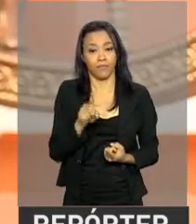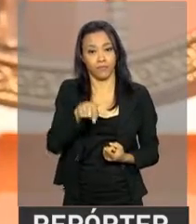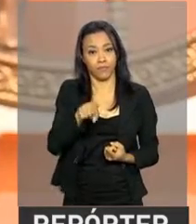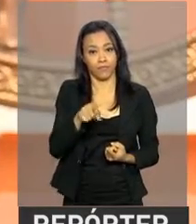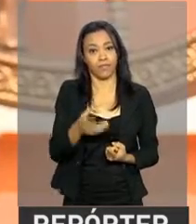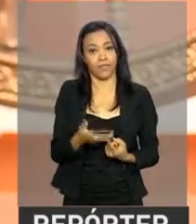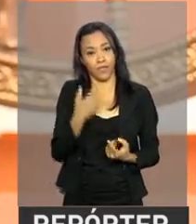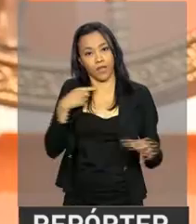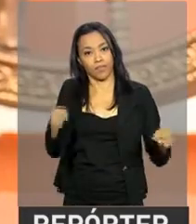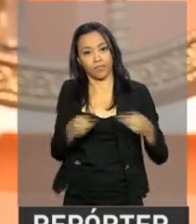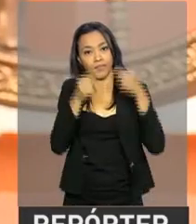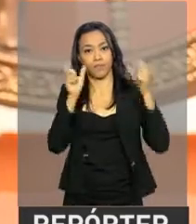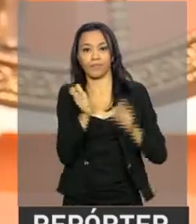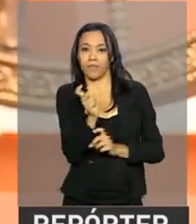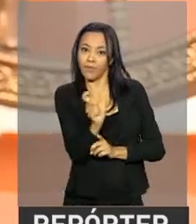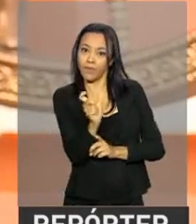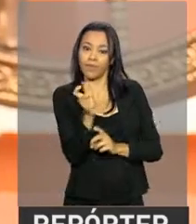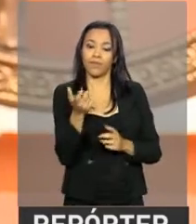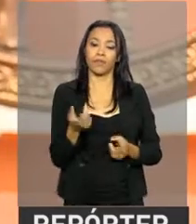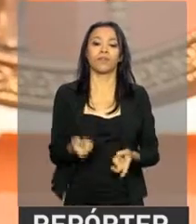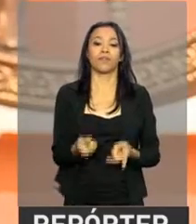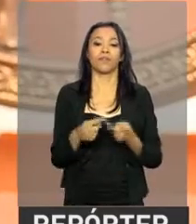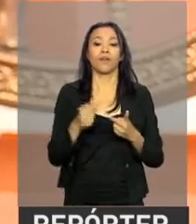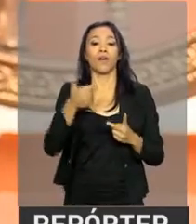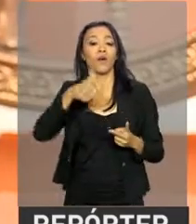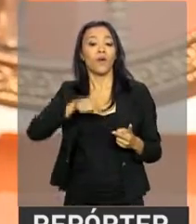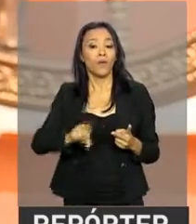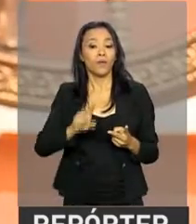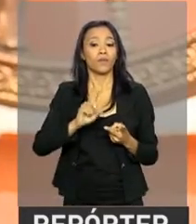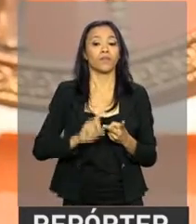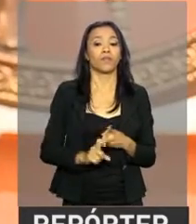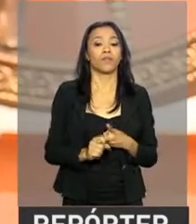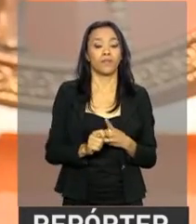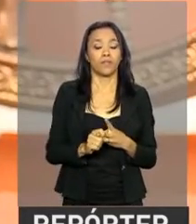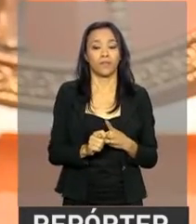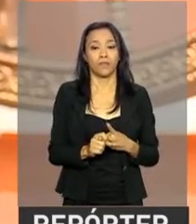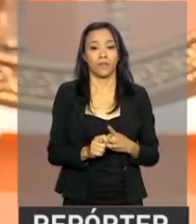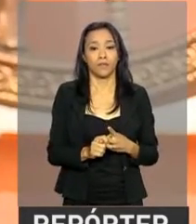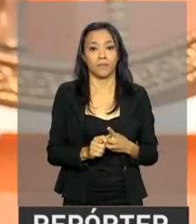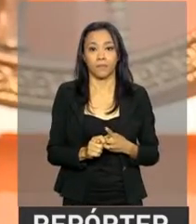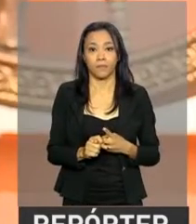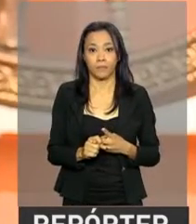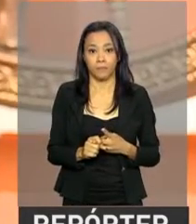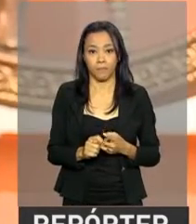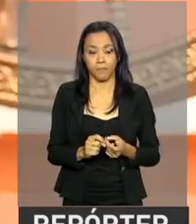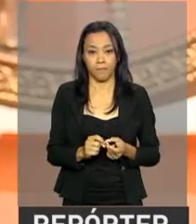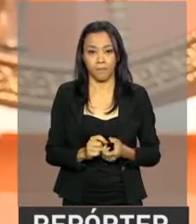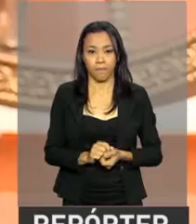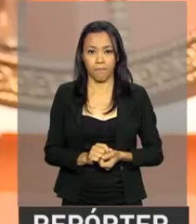porta e eu digo: I want 4 pão. E ele sabe que eu preciso de 4 pães.